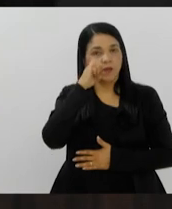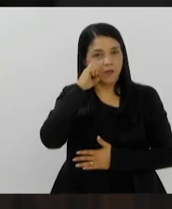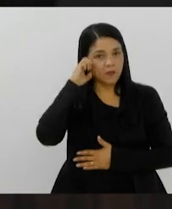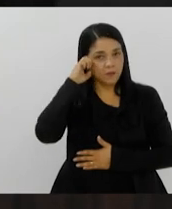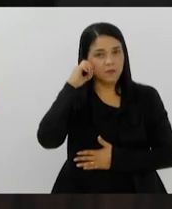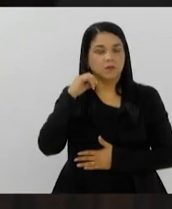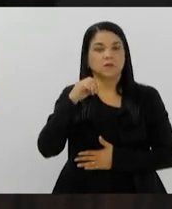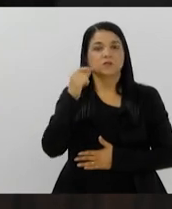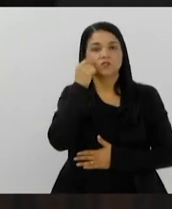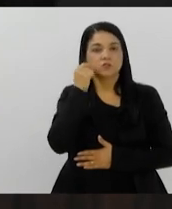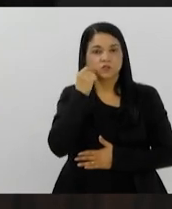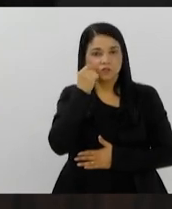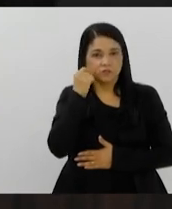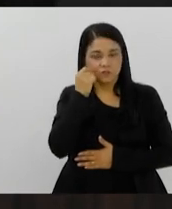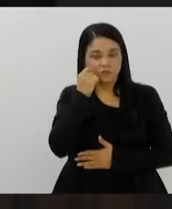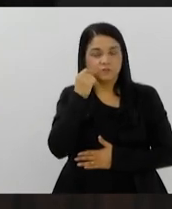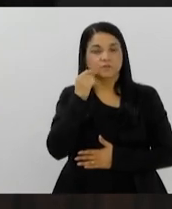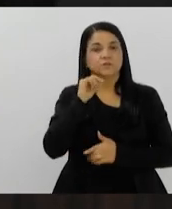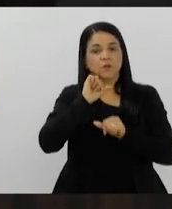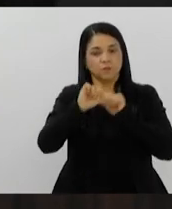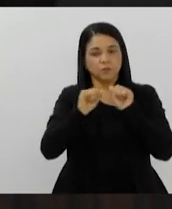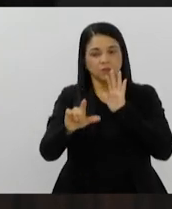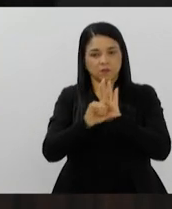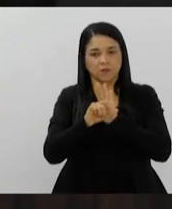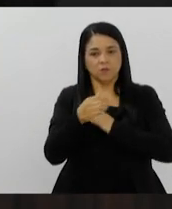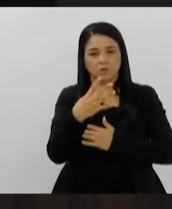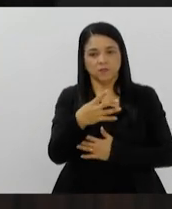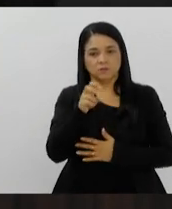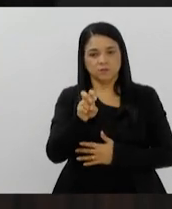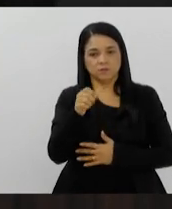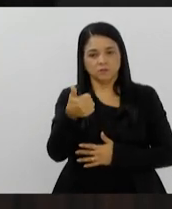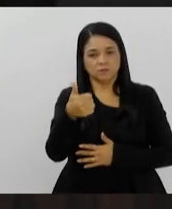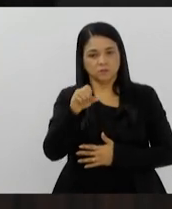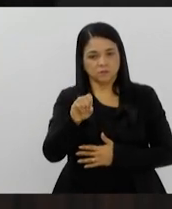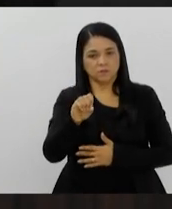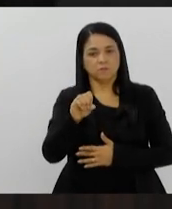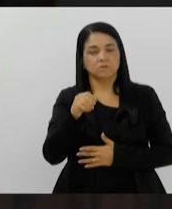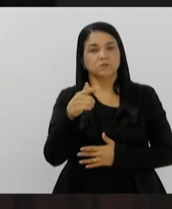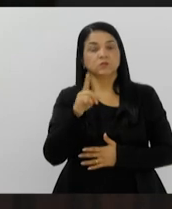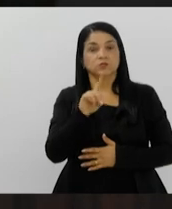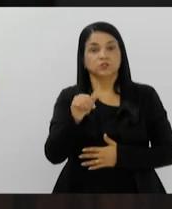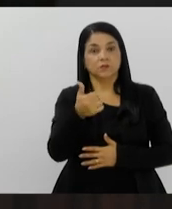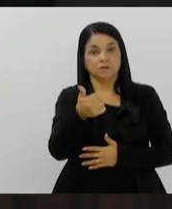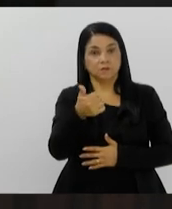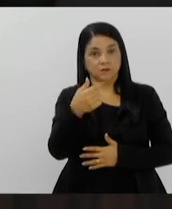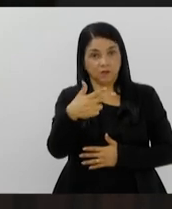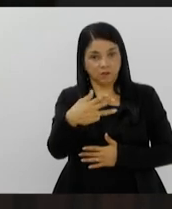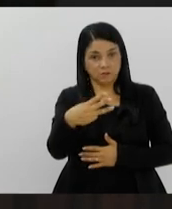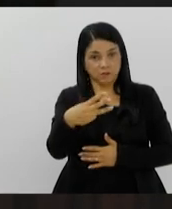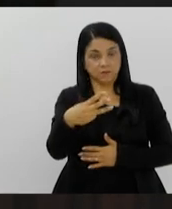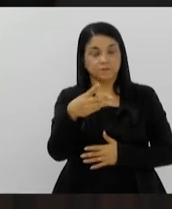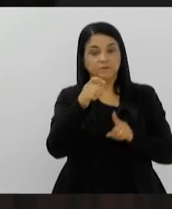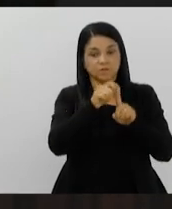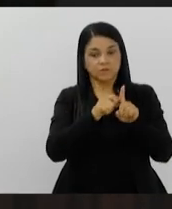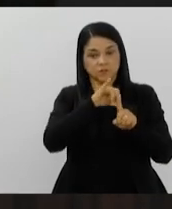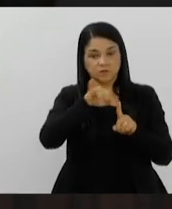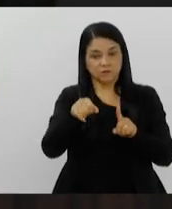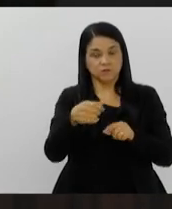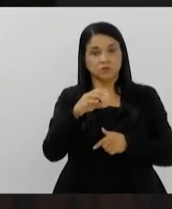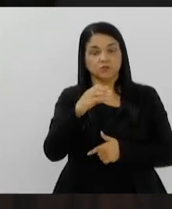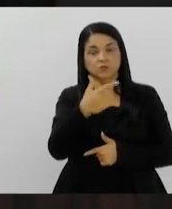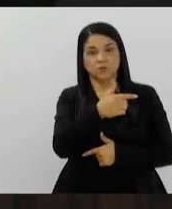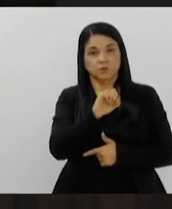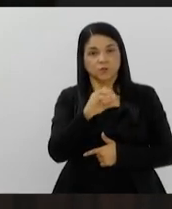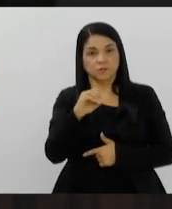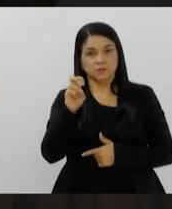Takimoto e Giovanni Ratinho, que altera a lei 4510, de 13 de janeiro de 2005, para conceder